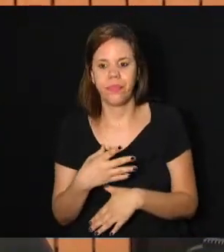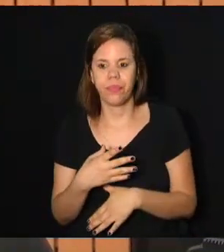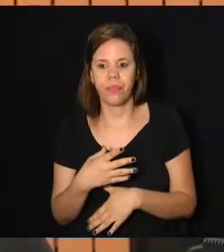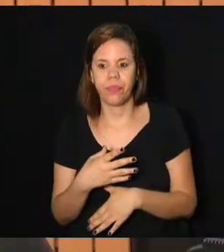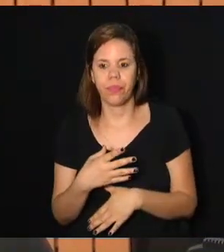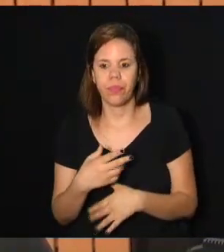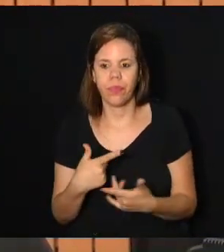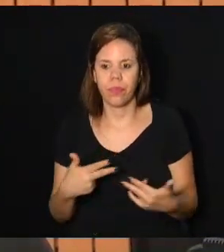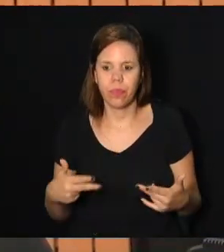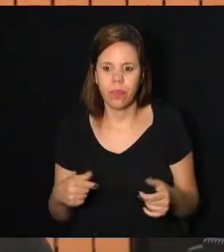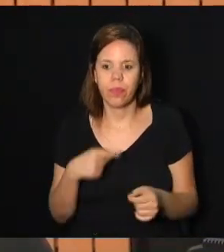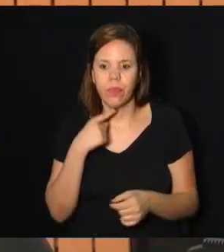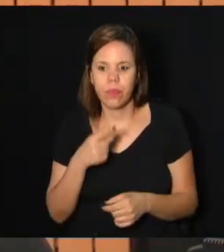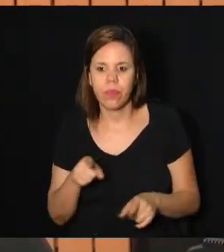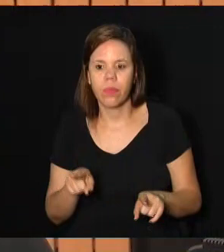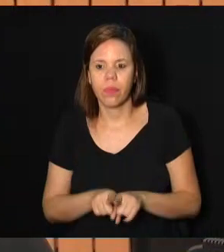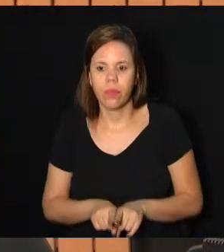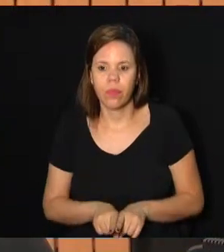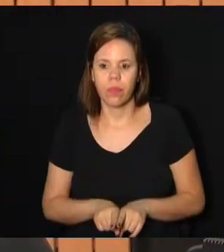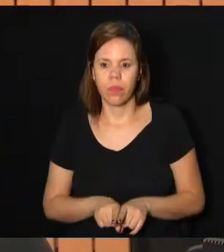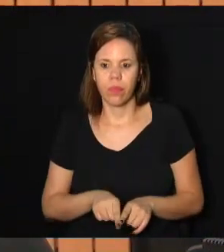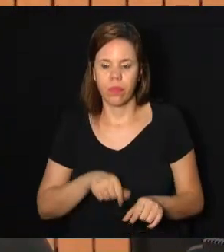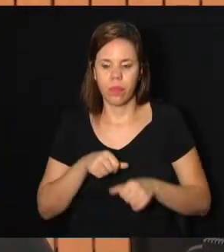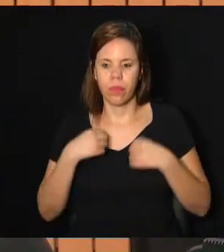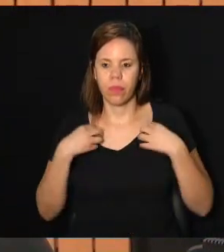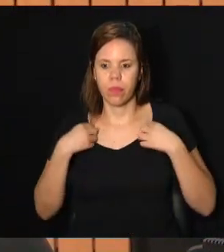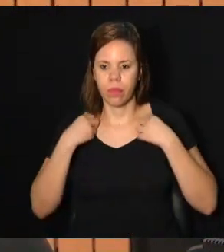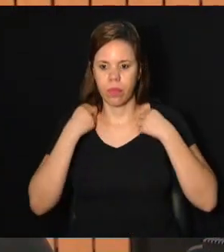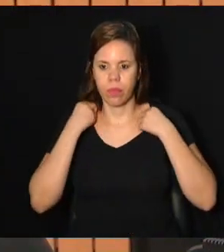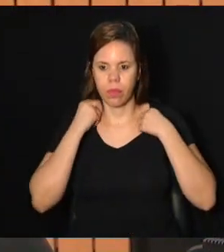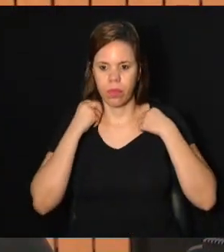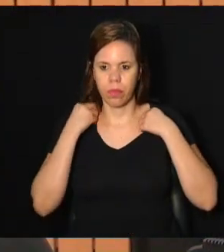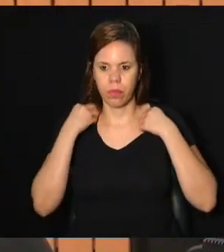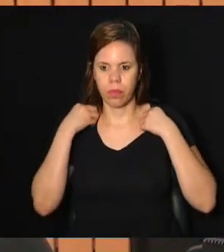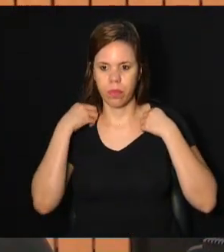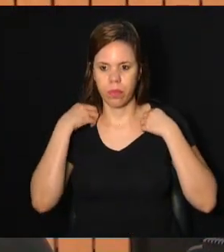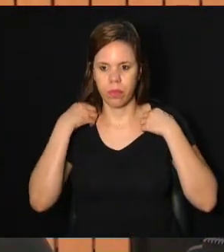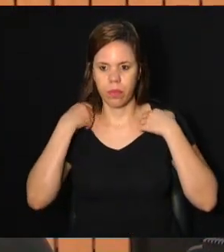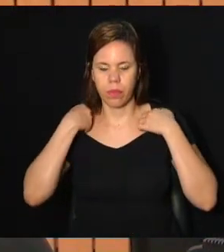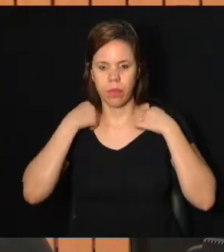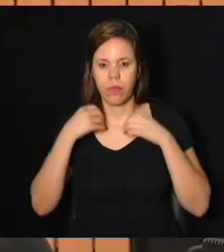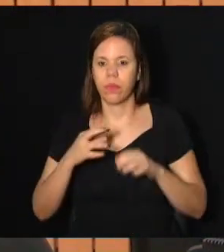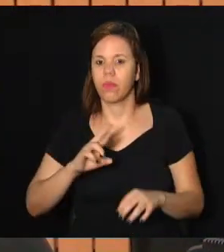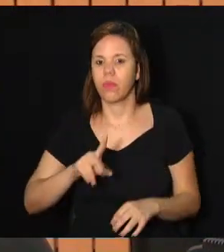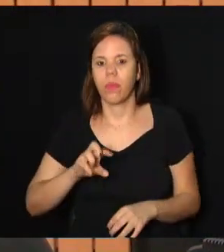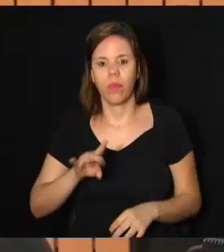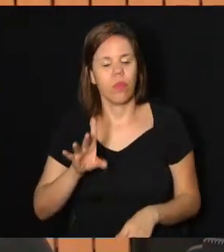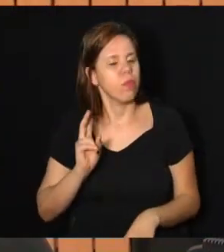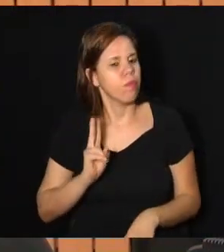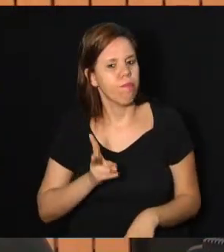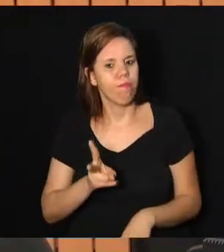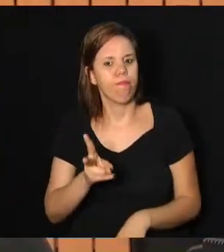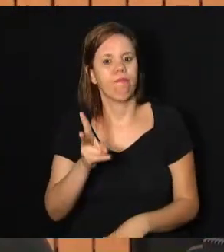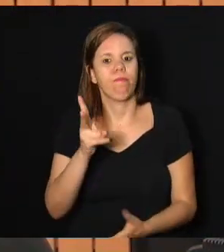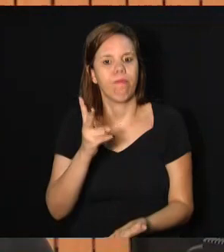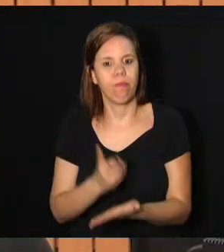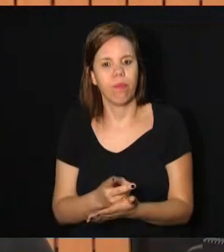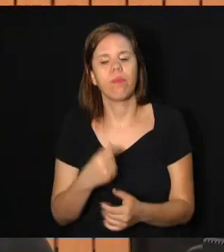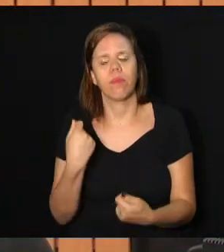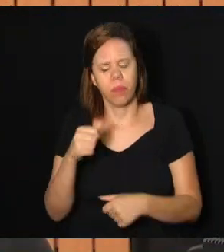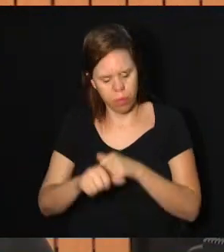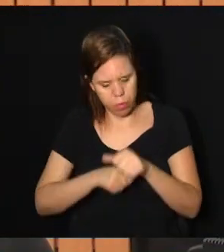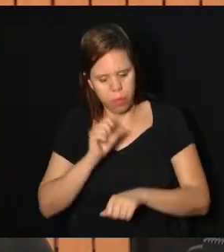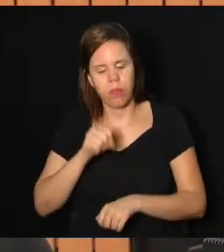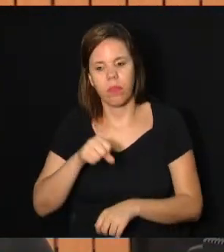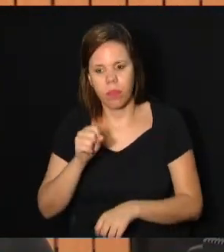das questões e das mudanças da própria sociedade. O regimento não é pétreo, não tem que ser, né? Ele tem que estar em constante